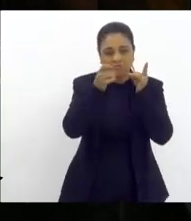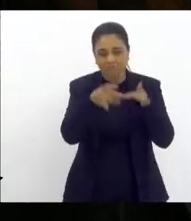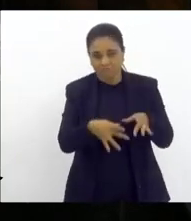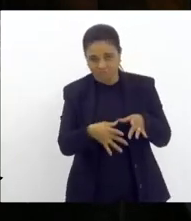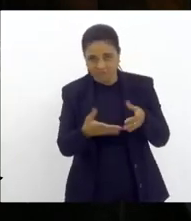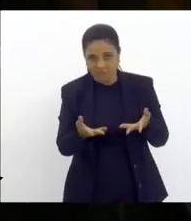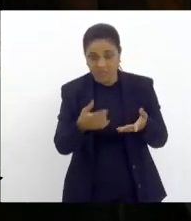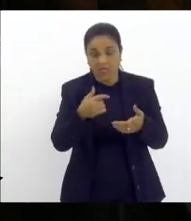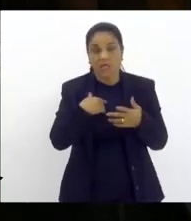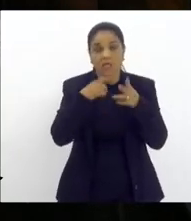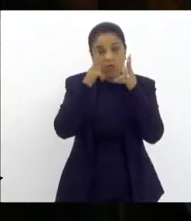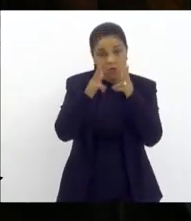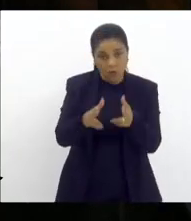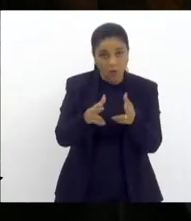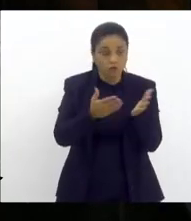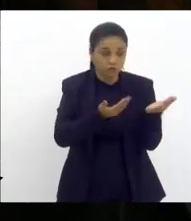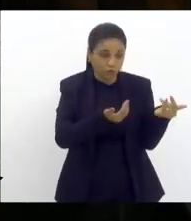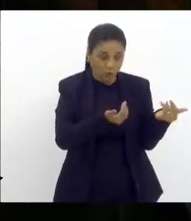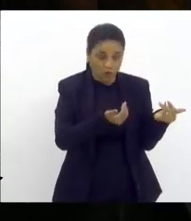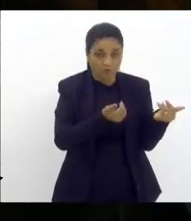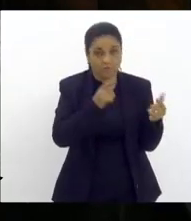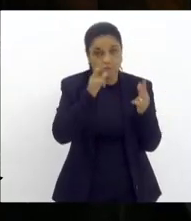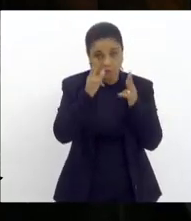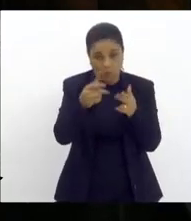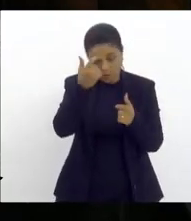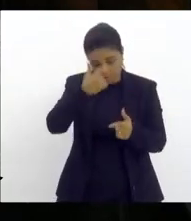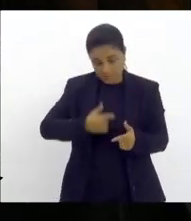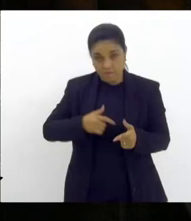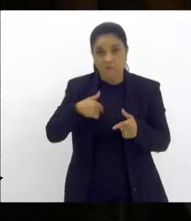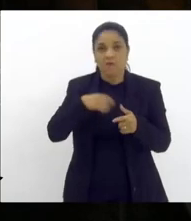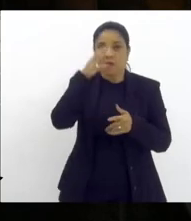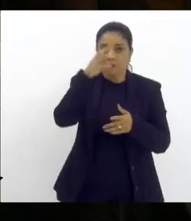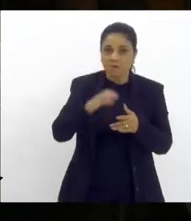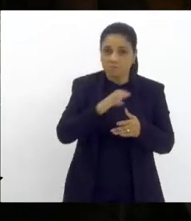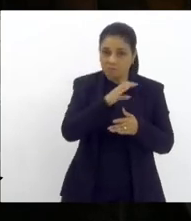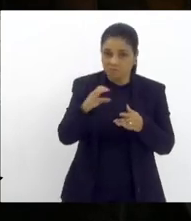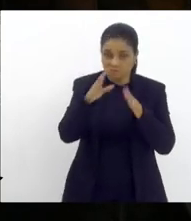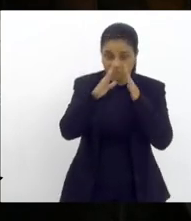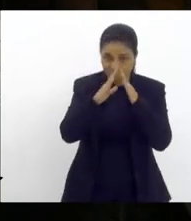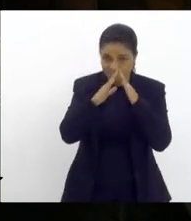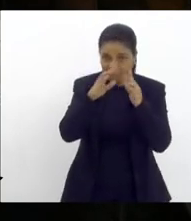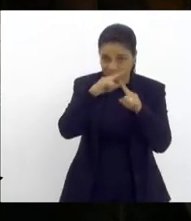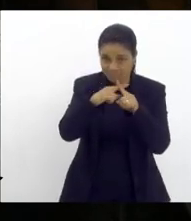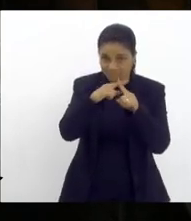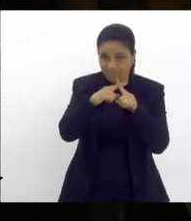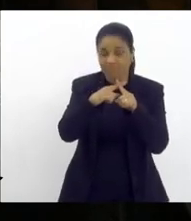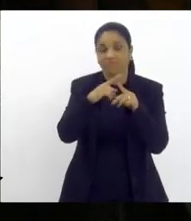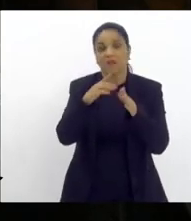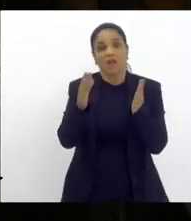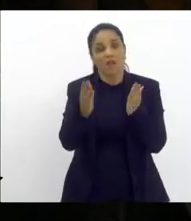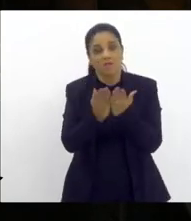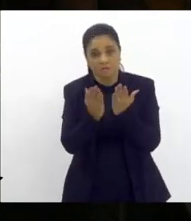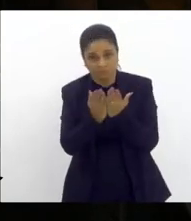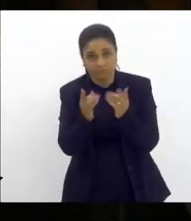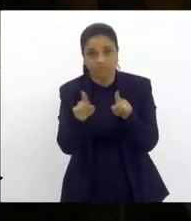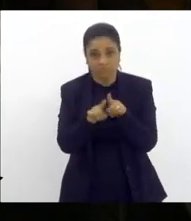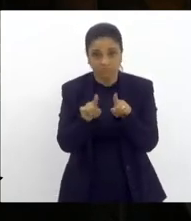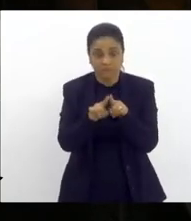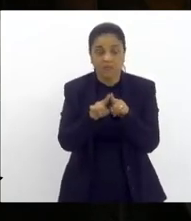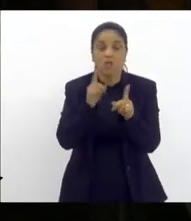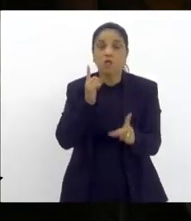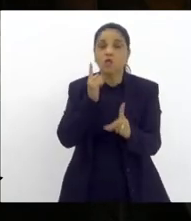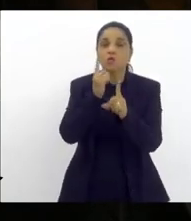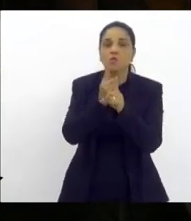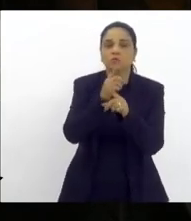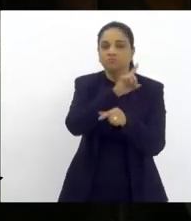também tiveram na igreja e não só na Católica mas evangélicas Enfim no seu encontro com o sagrado a oportunidade de